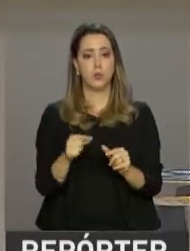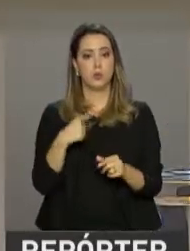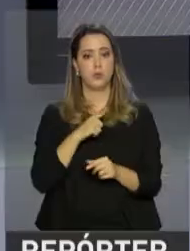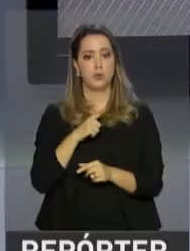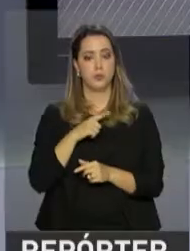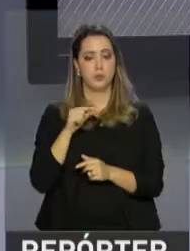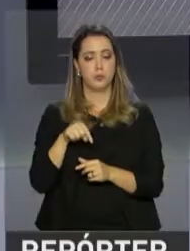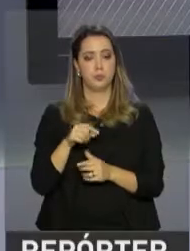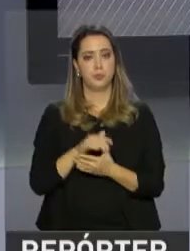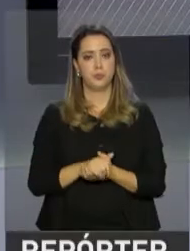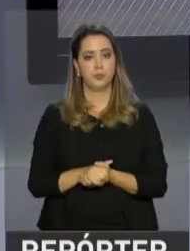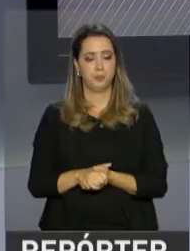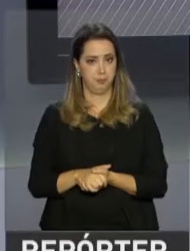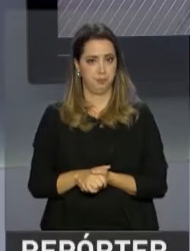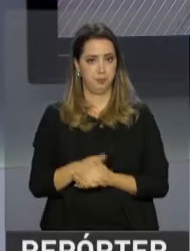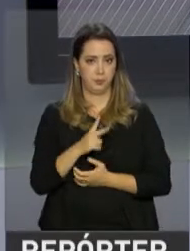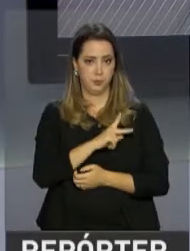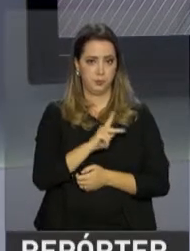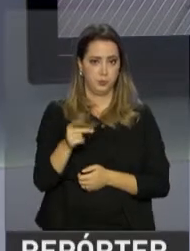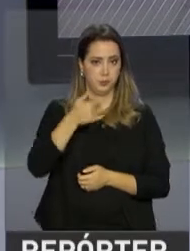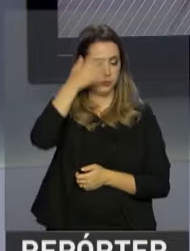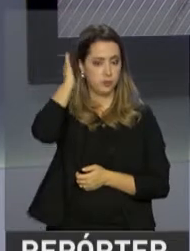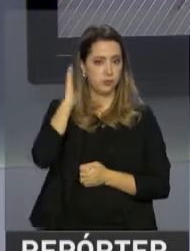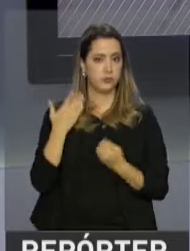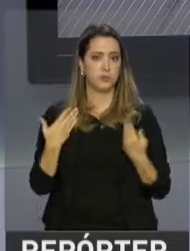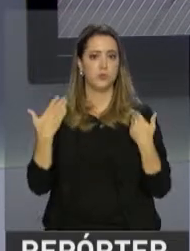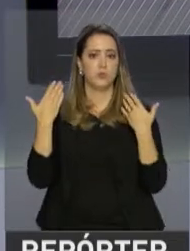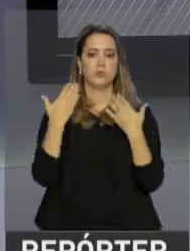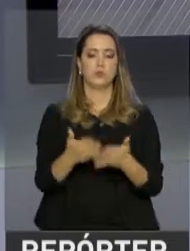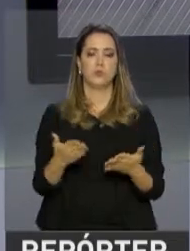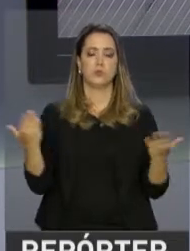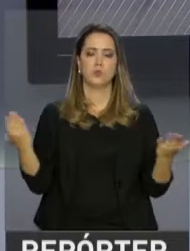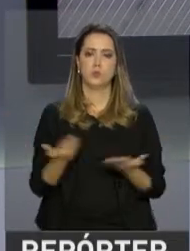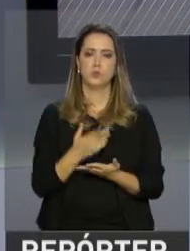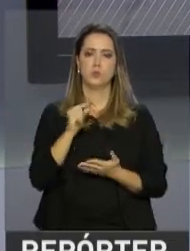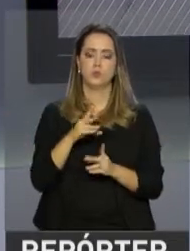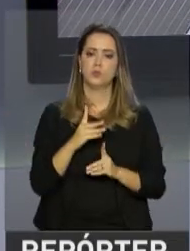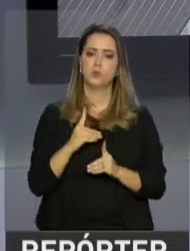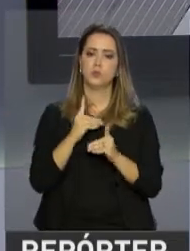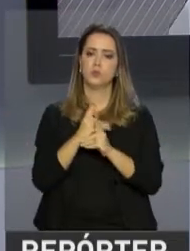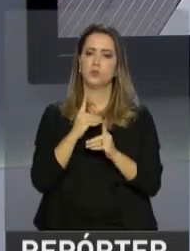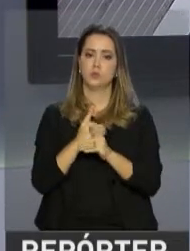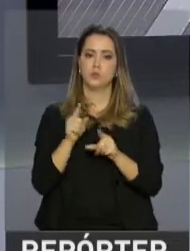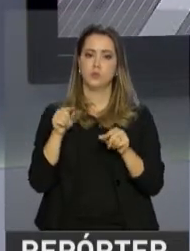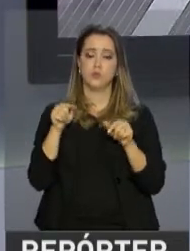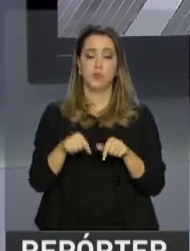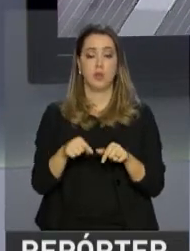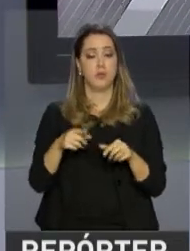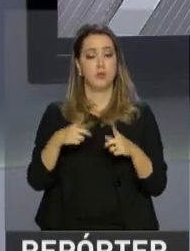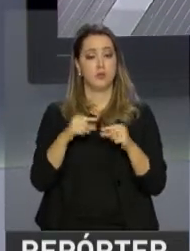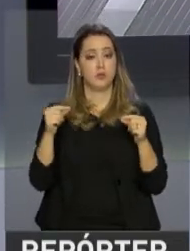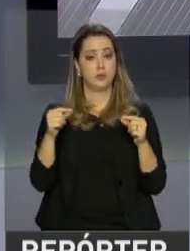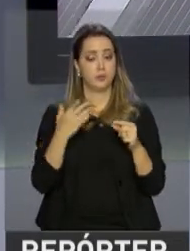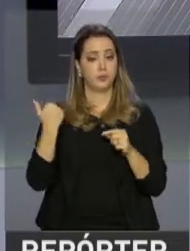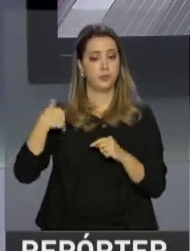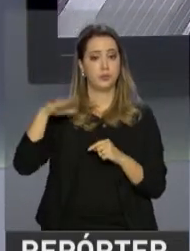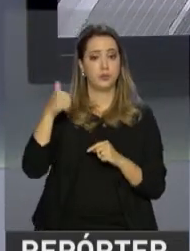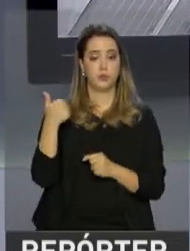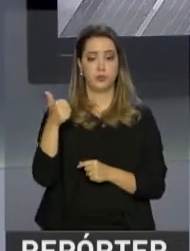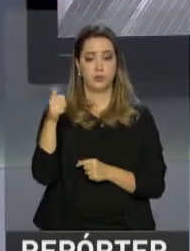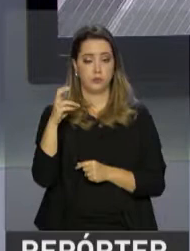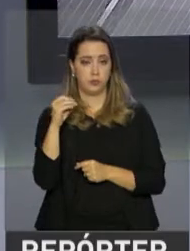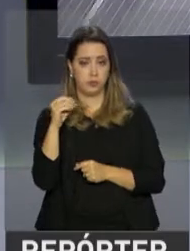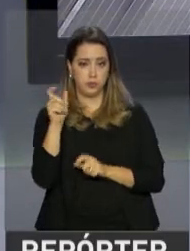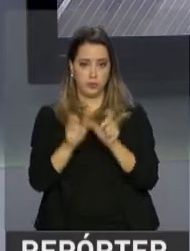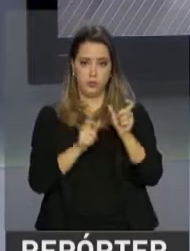dentro o presidente michel temer participou hoje de encontro aqui em brasília com mais de 1.500